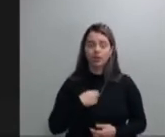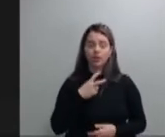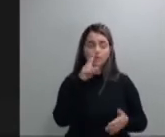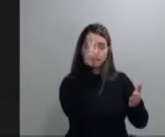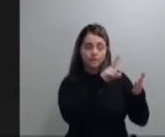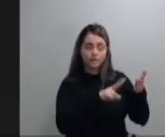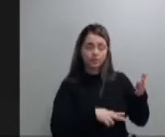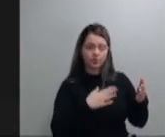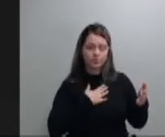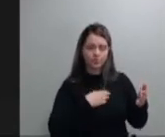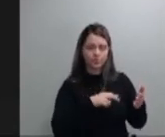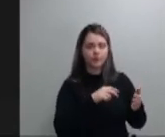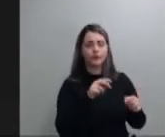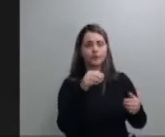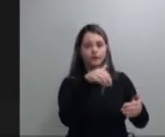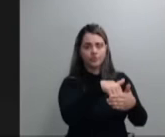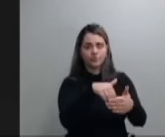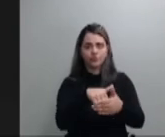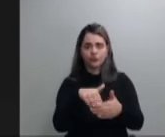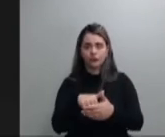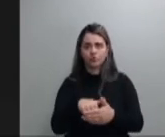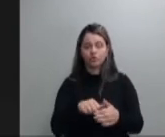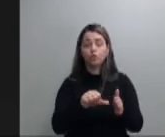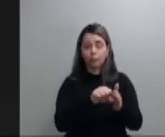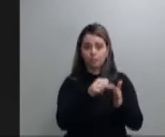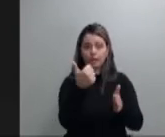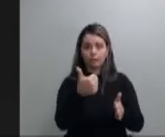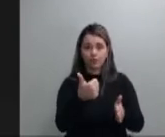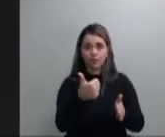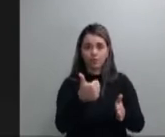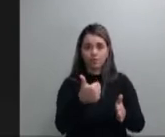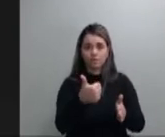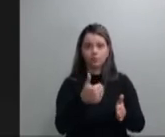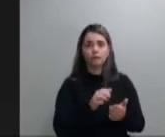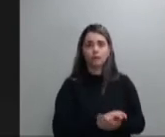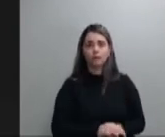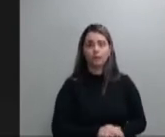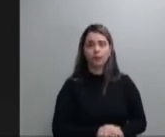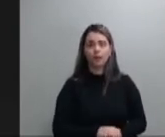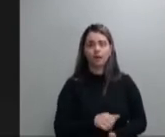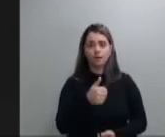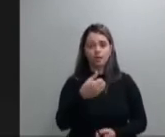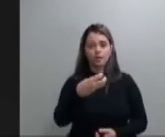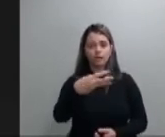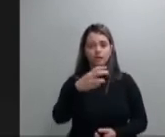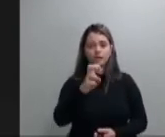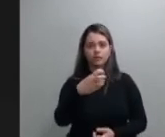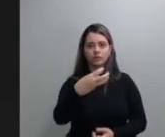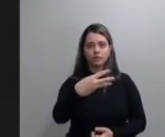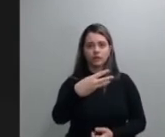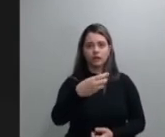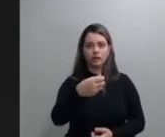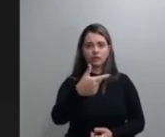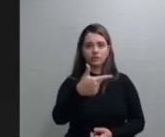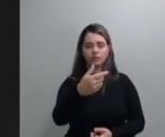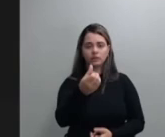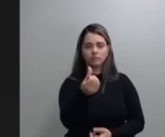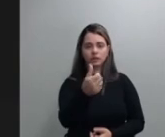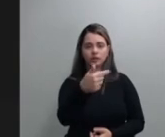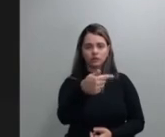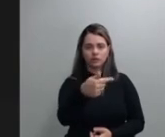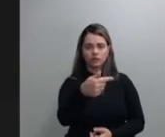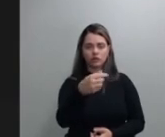do primeiro deles que é 1 milhão o recurso especial 1 milhão 353 mil 267 do Distrito Federal mas o voto